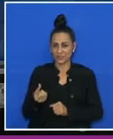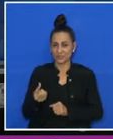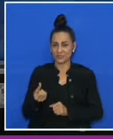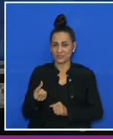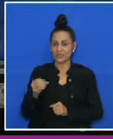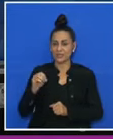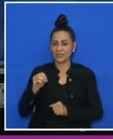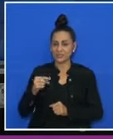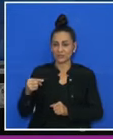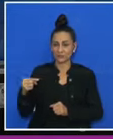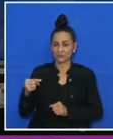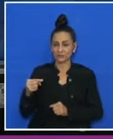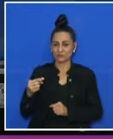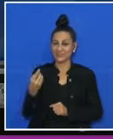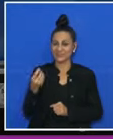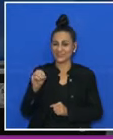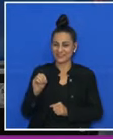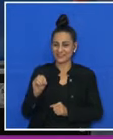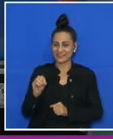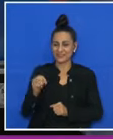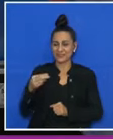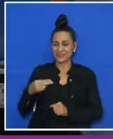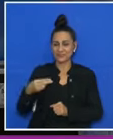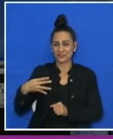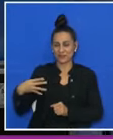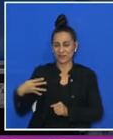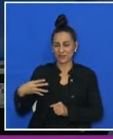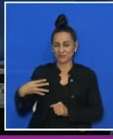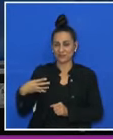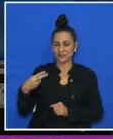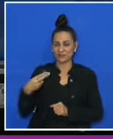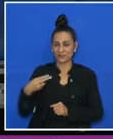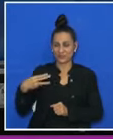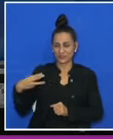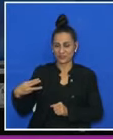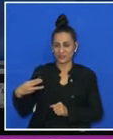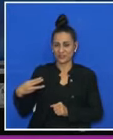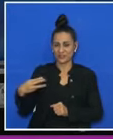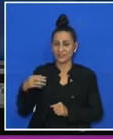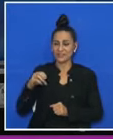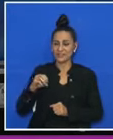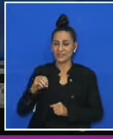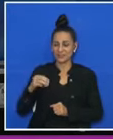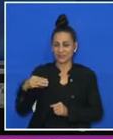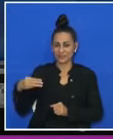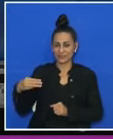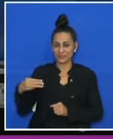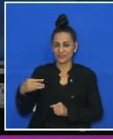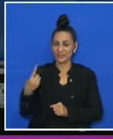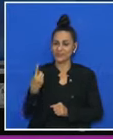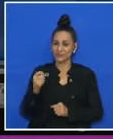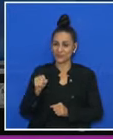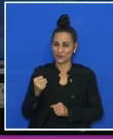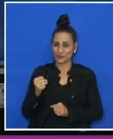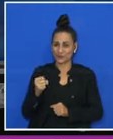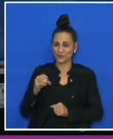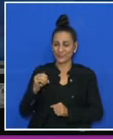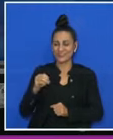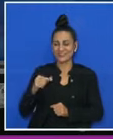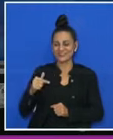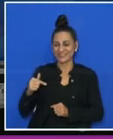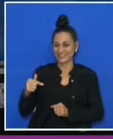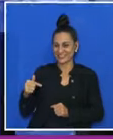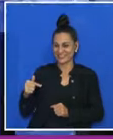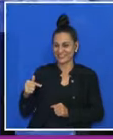16, 01, 10, 24, 23, 03, 18